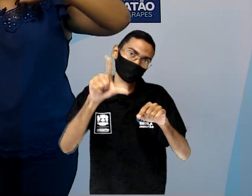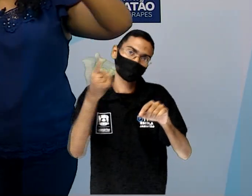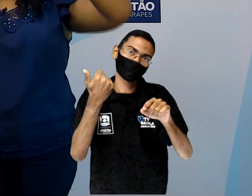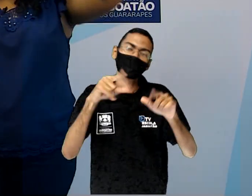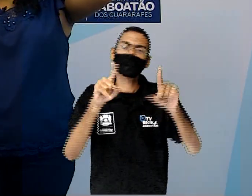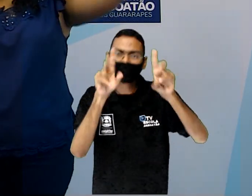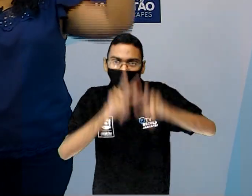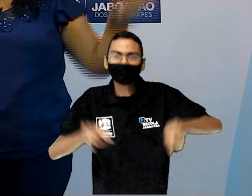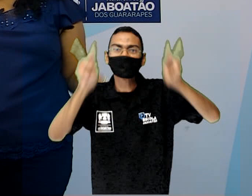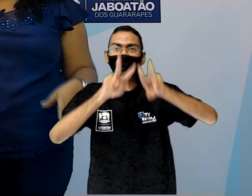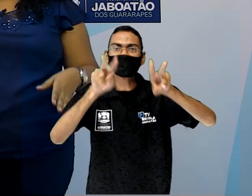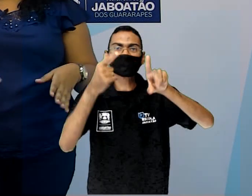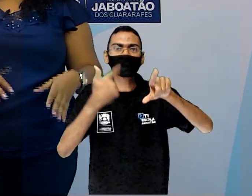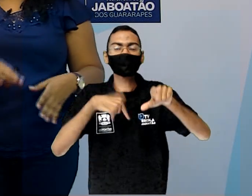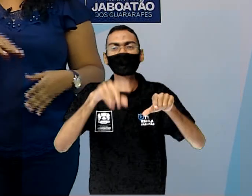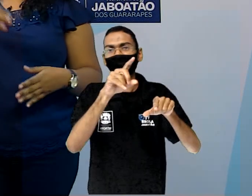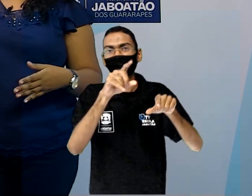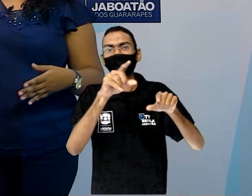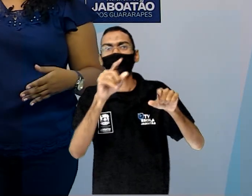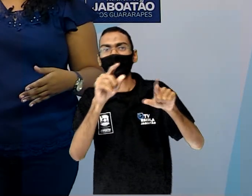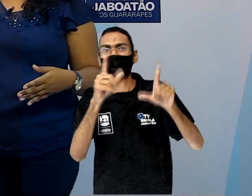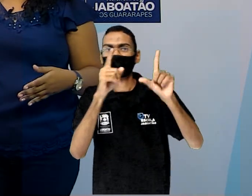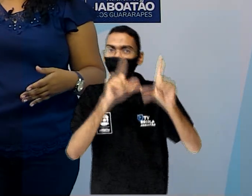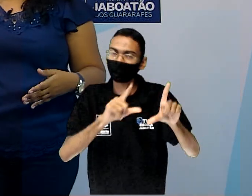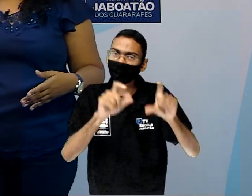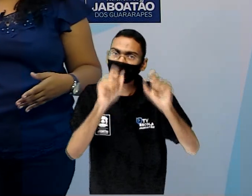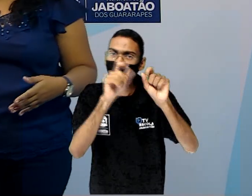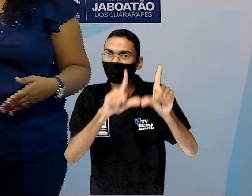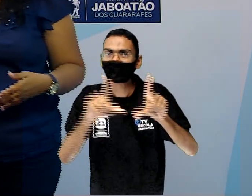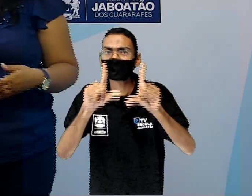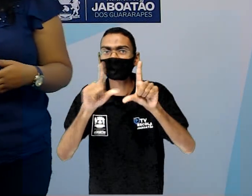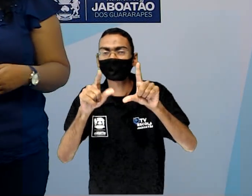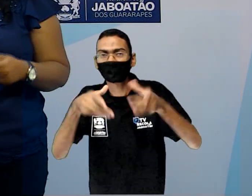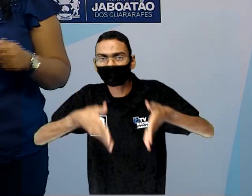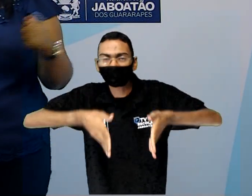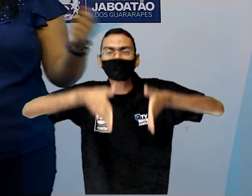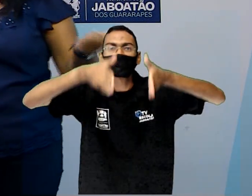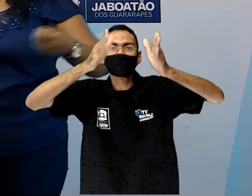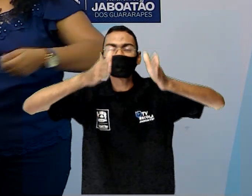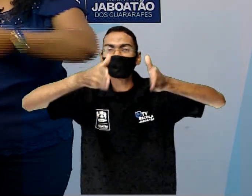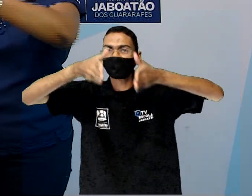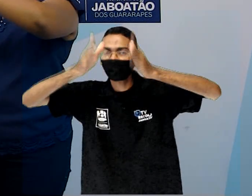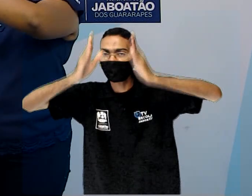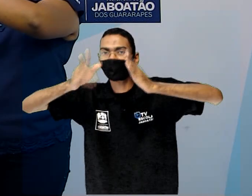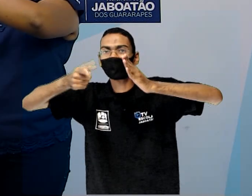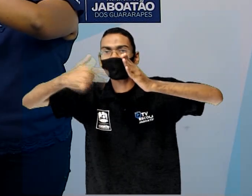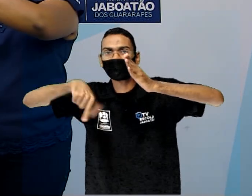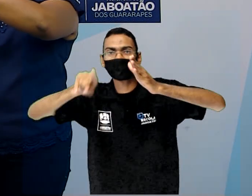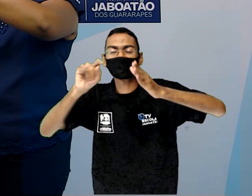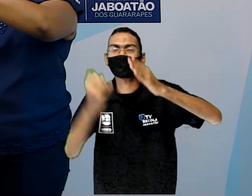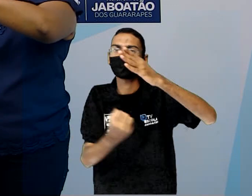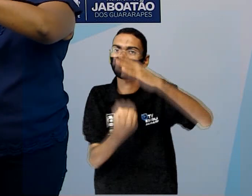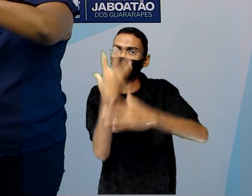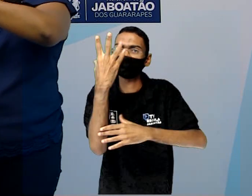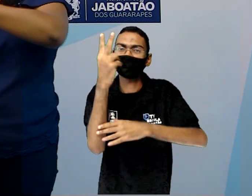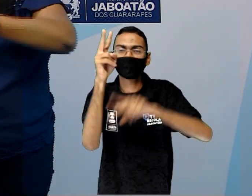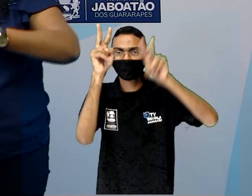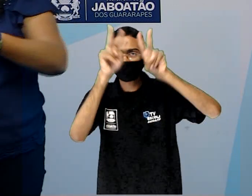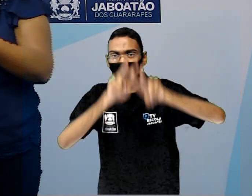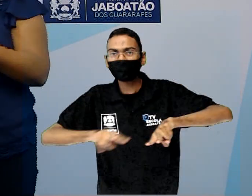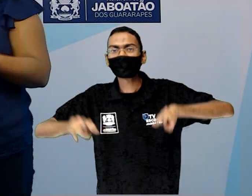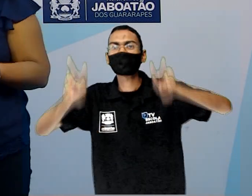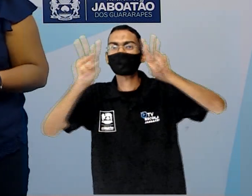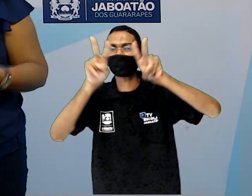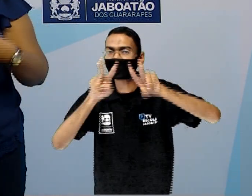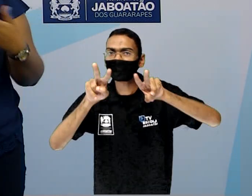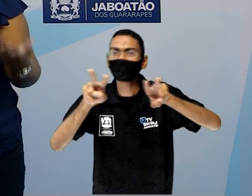fez projeções de grandes QR Codes, tá, em prédios, e aí as pessoas que passavam podiam fazer a leitura desse QR Code e